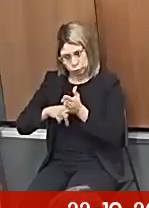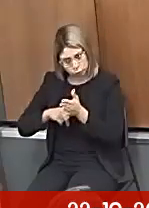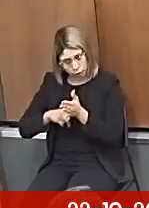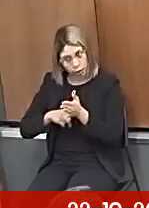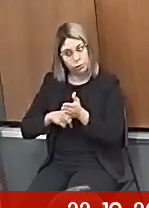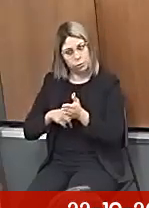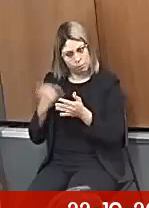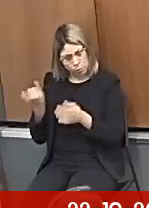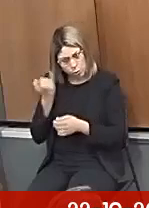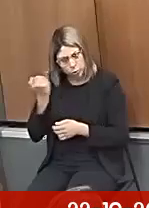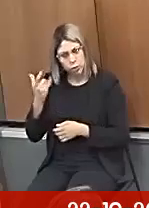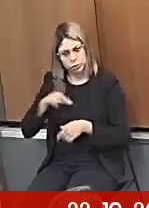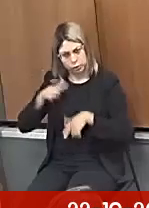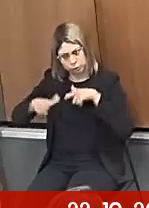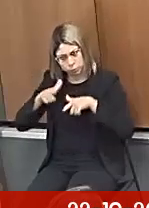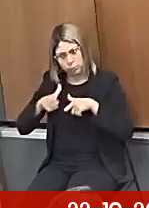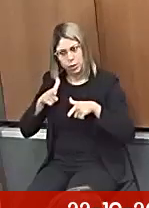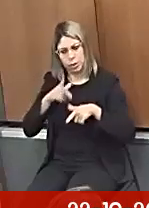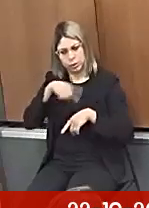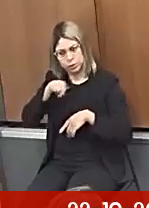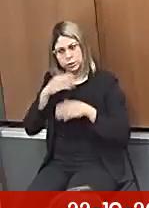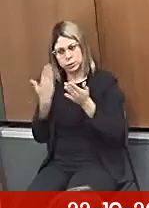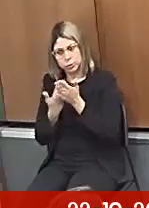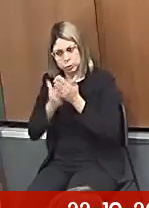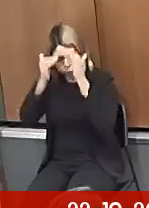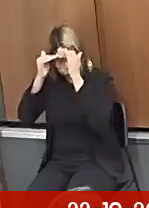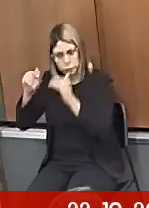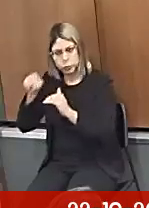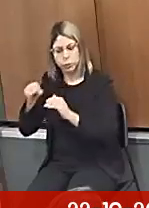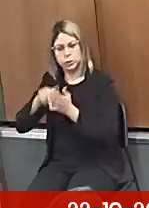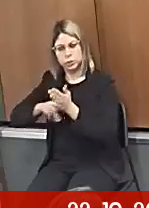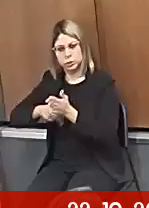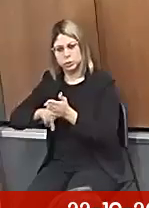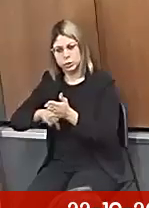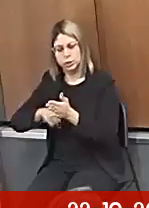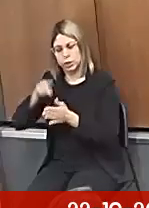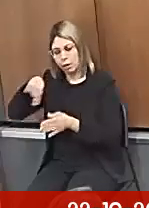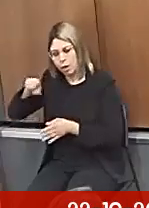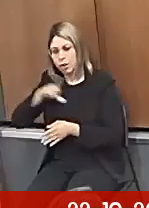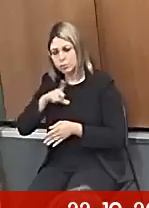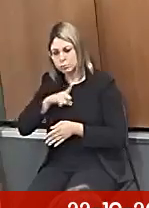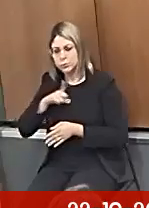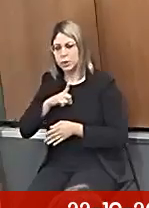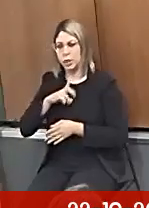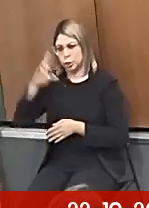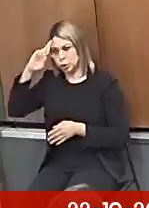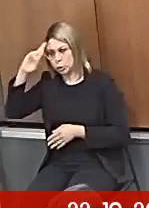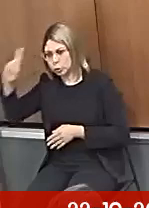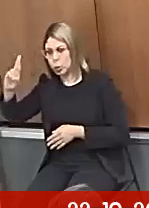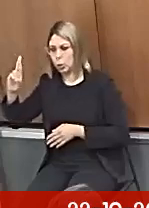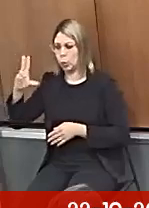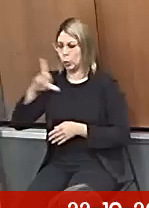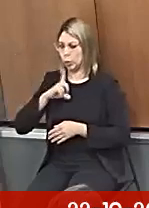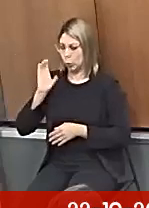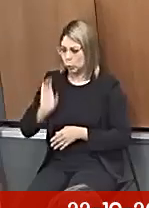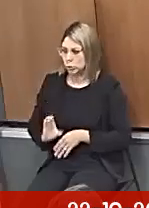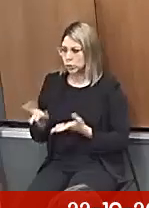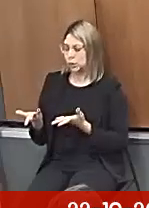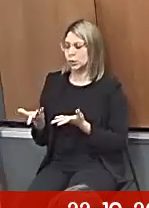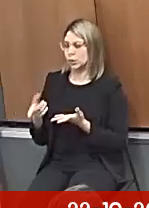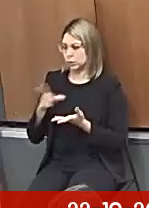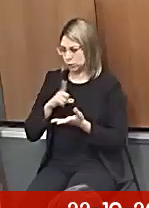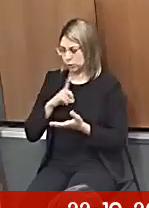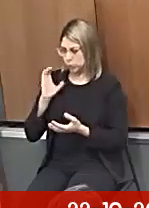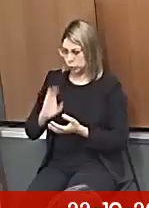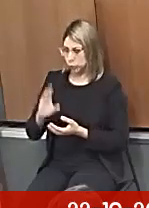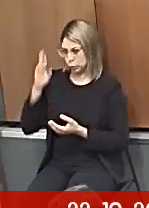muito atuante, muito respeitado pelas escolas, e ali no seu conselho, na sua diretoria, ele é composto, esse conselho,